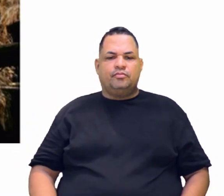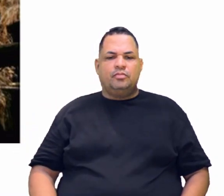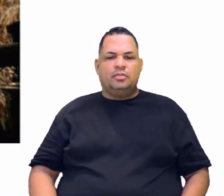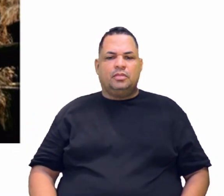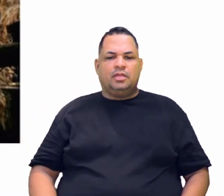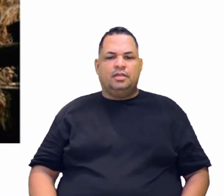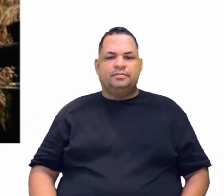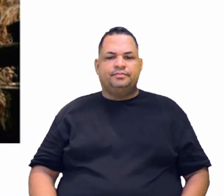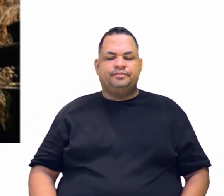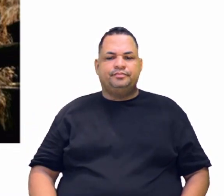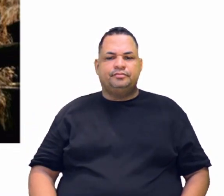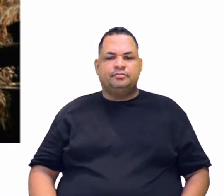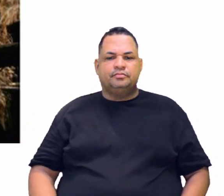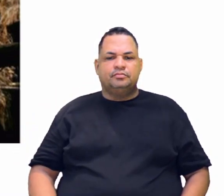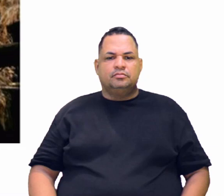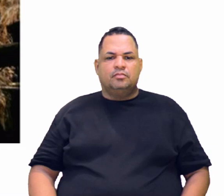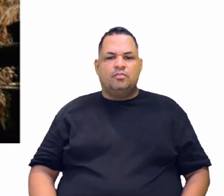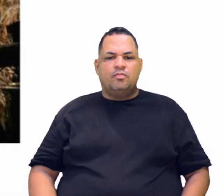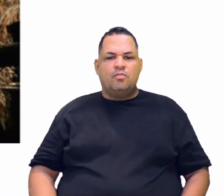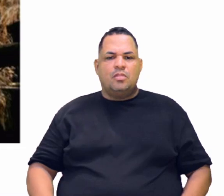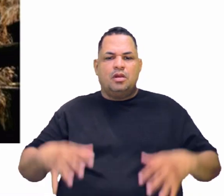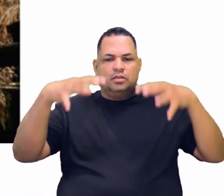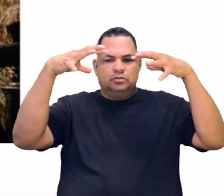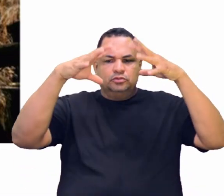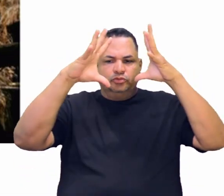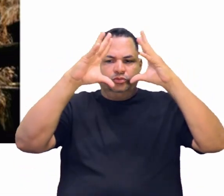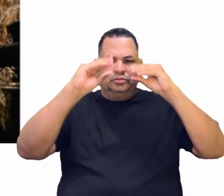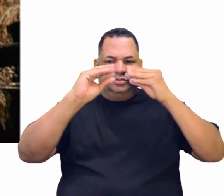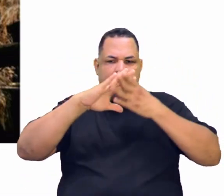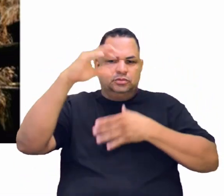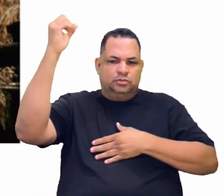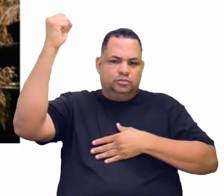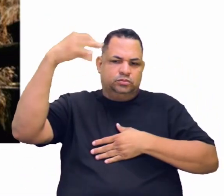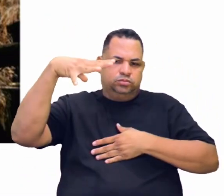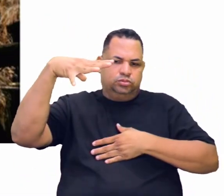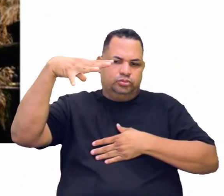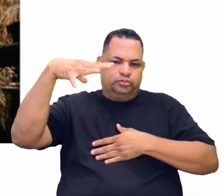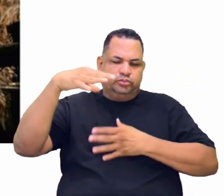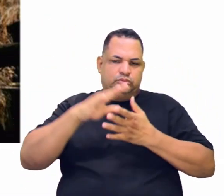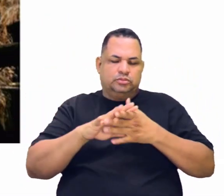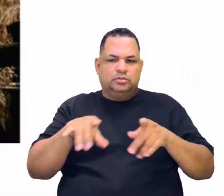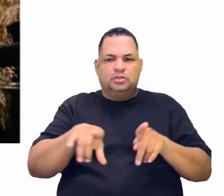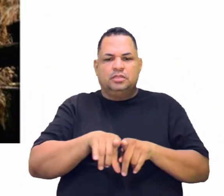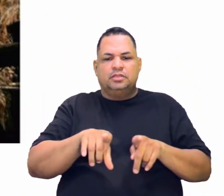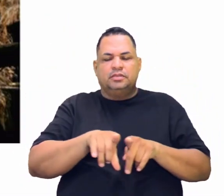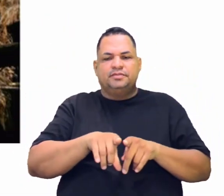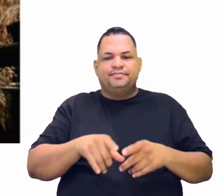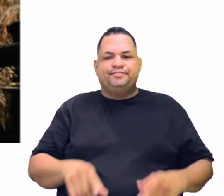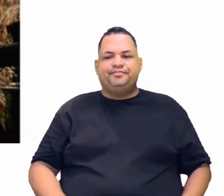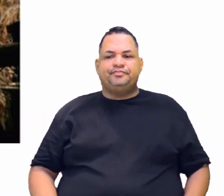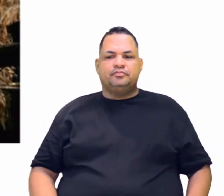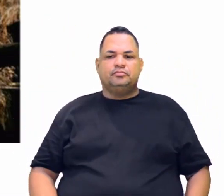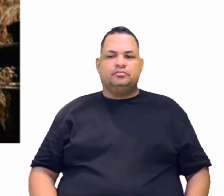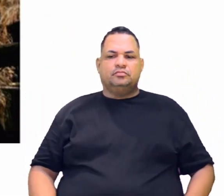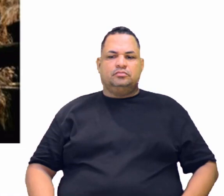para abafar ali a chuva, até o sol. E olha aqui, eles